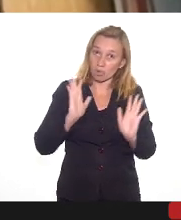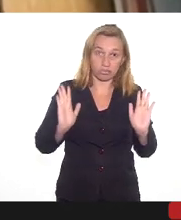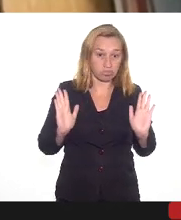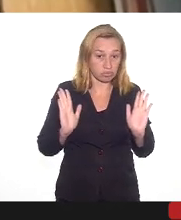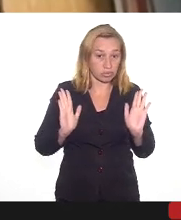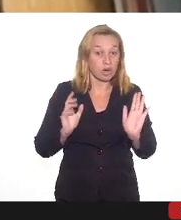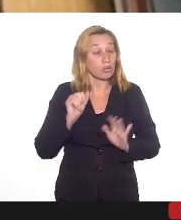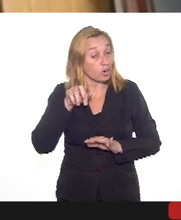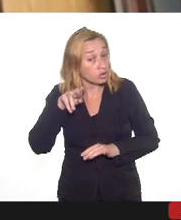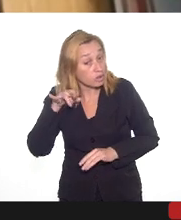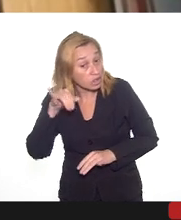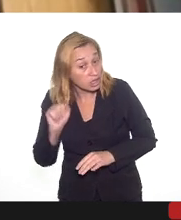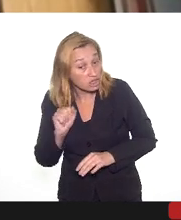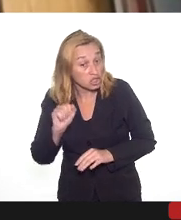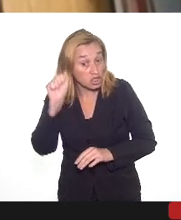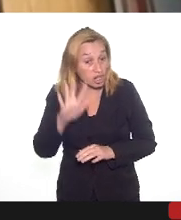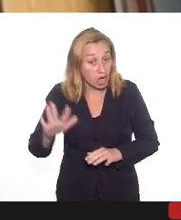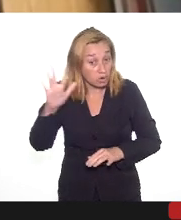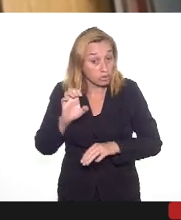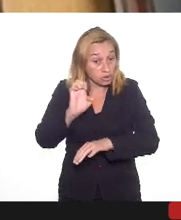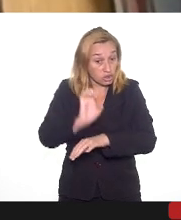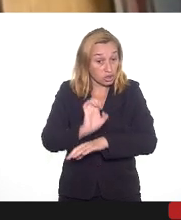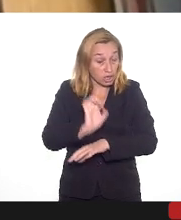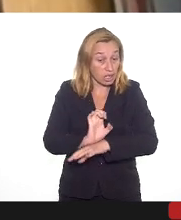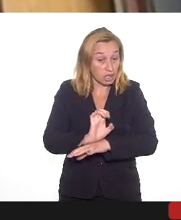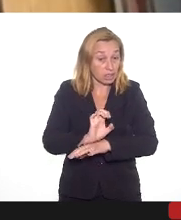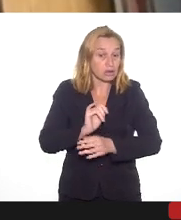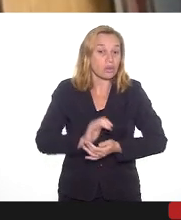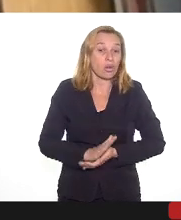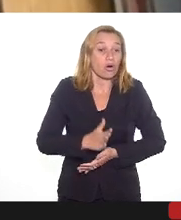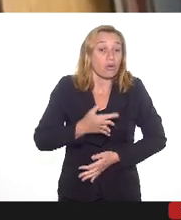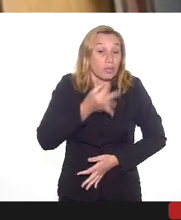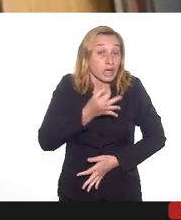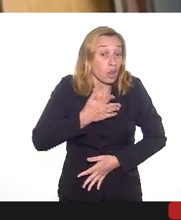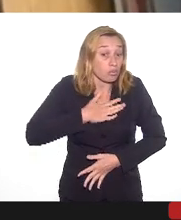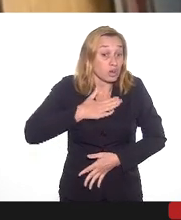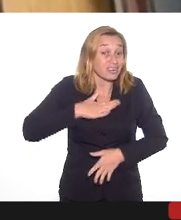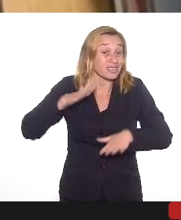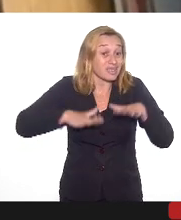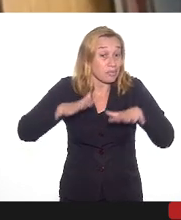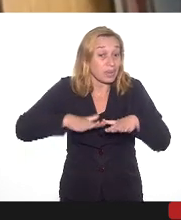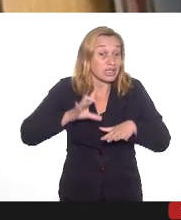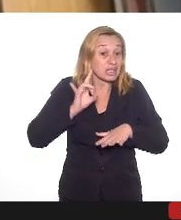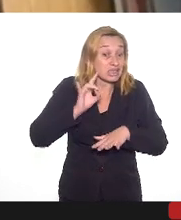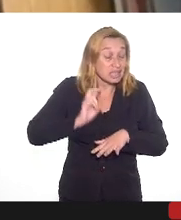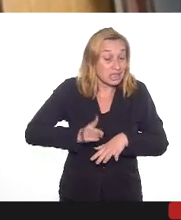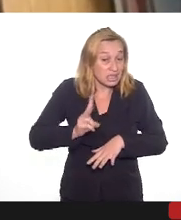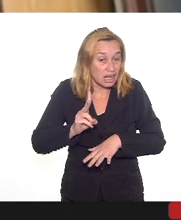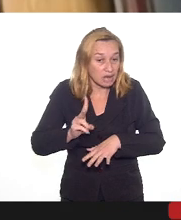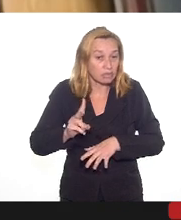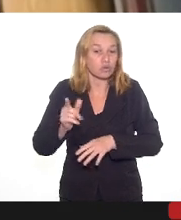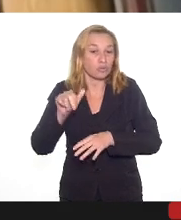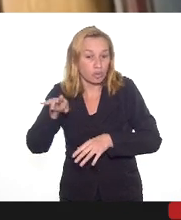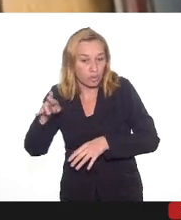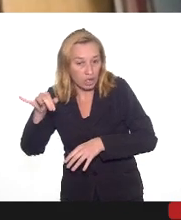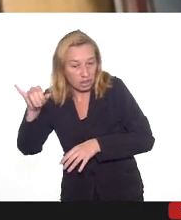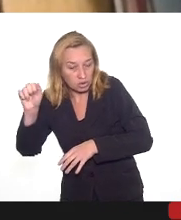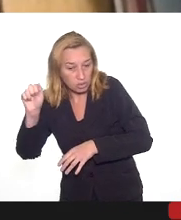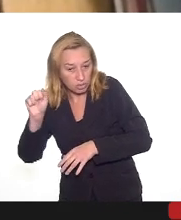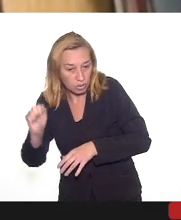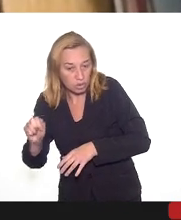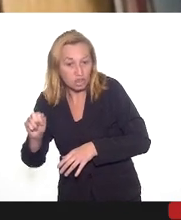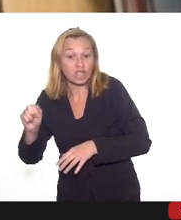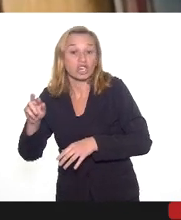da Procuradoria-Geral do Estado, ainda que a partir de um parecer meu, dependeria sempre do visto do Procurador-Geral